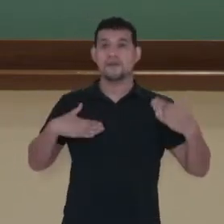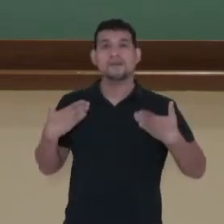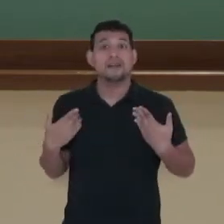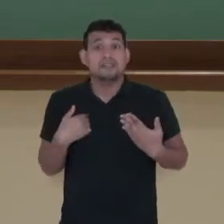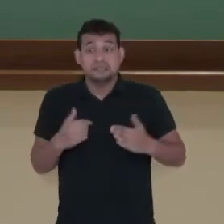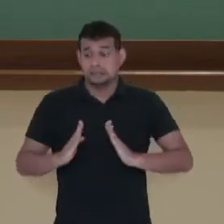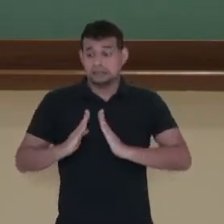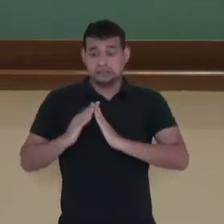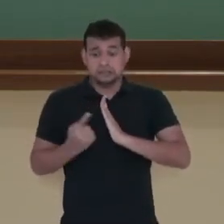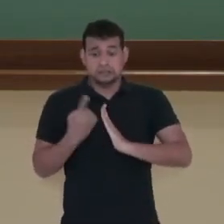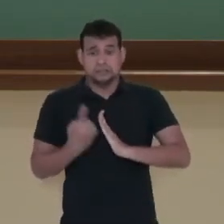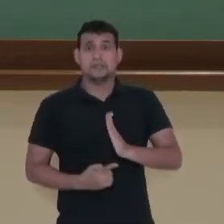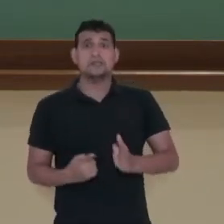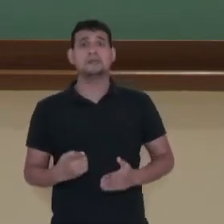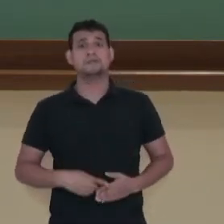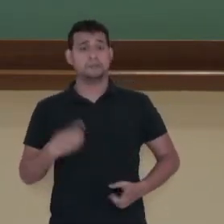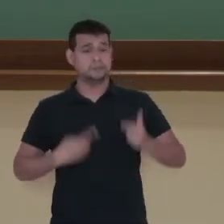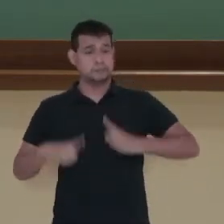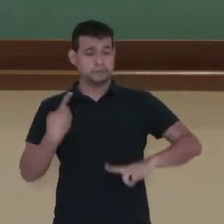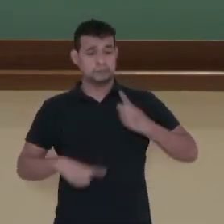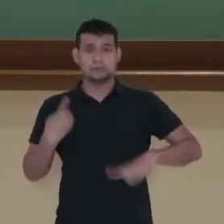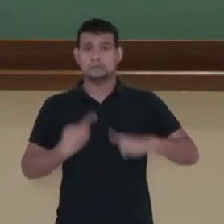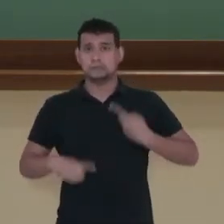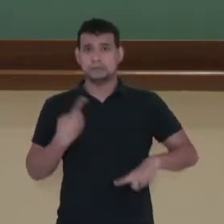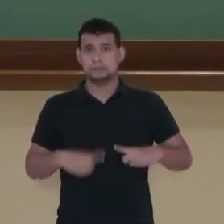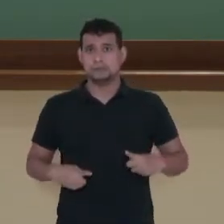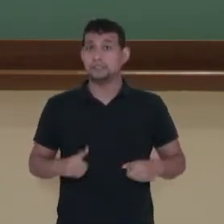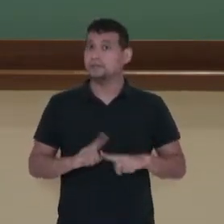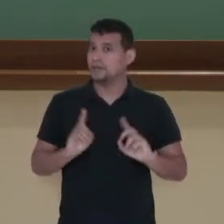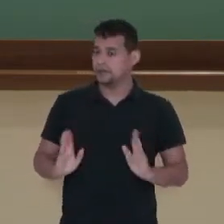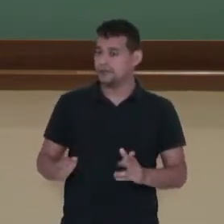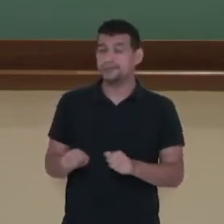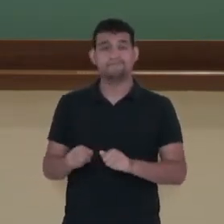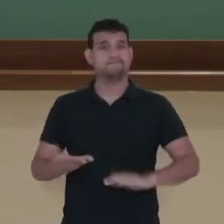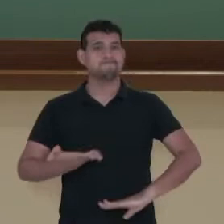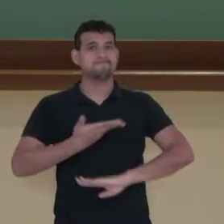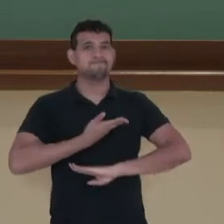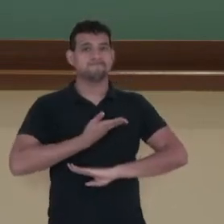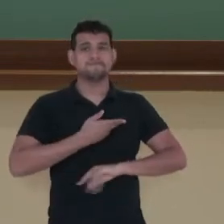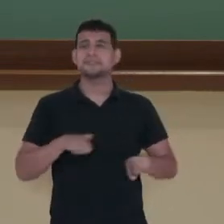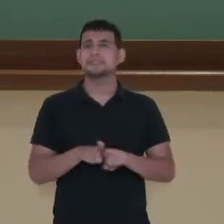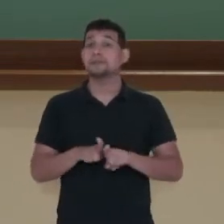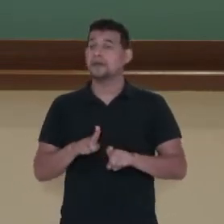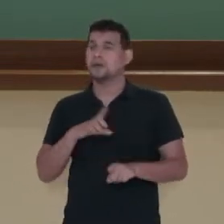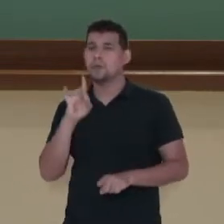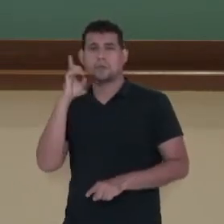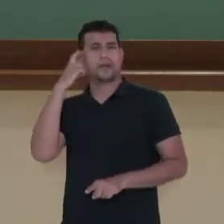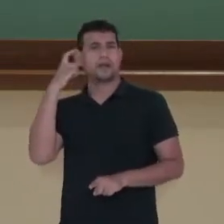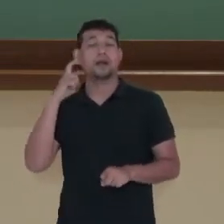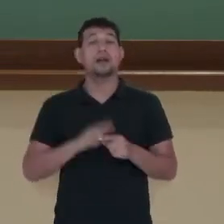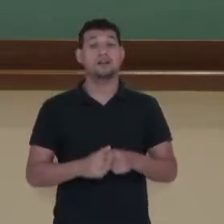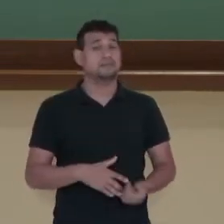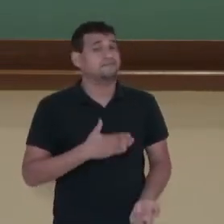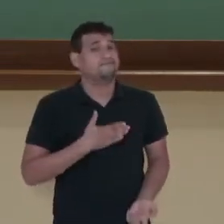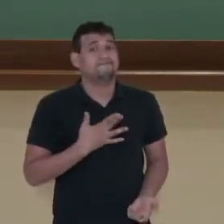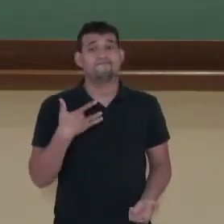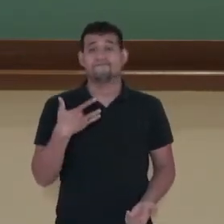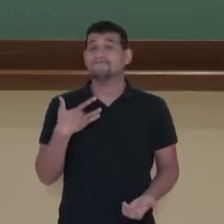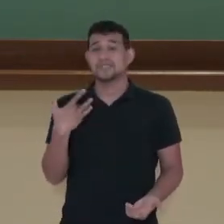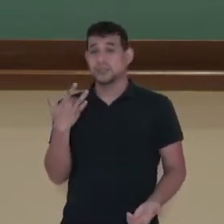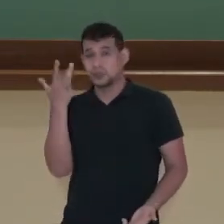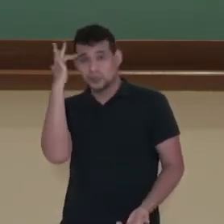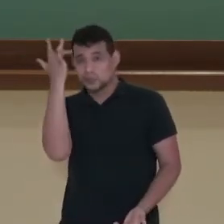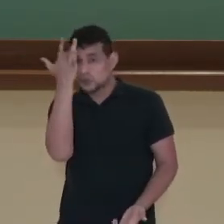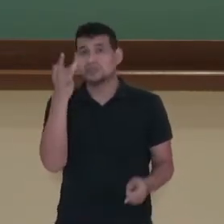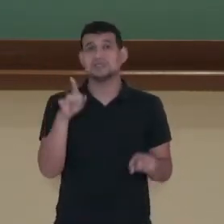fiquei depressiva, né? Então, nesse momento, nessa situação hipotética, a minha saúde